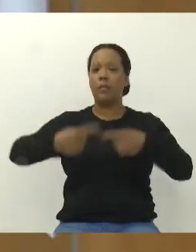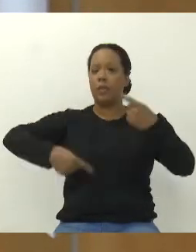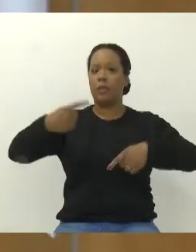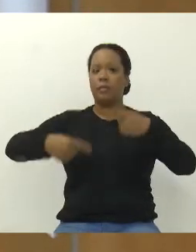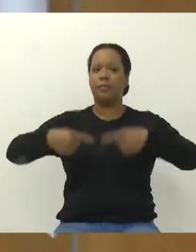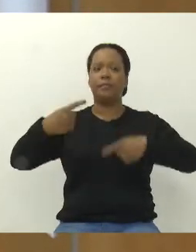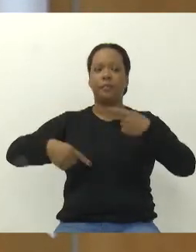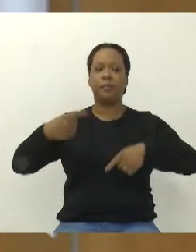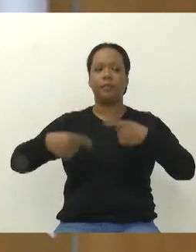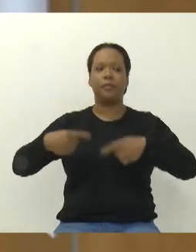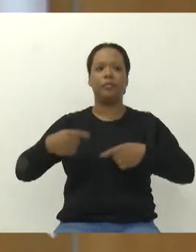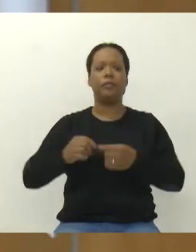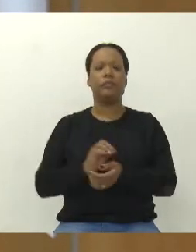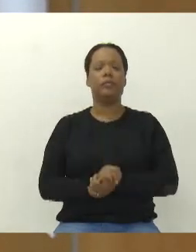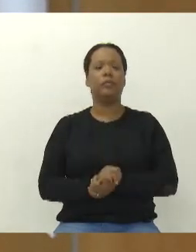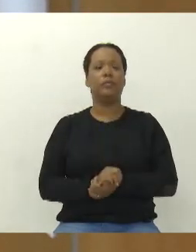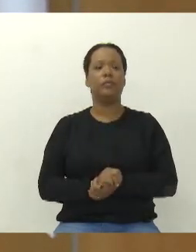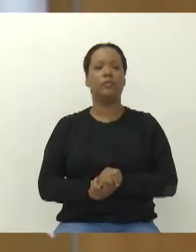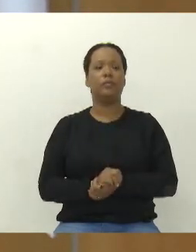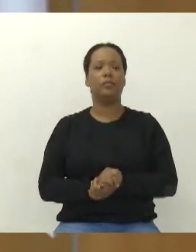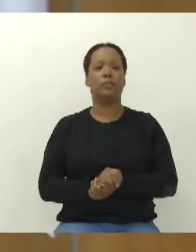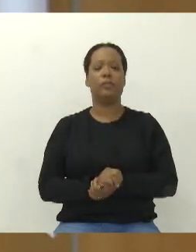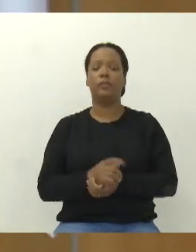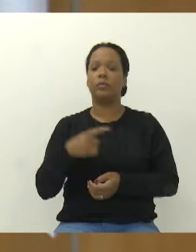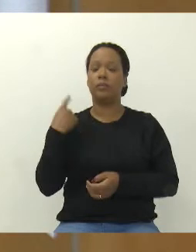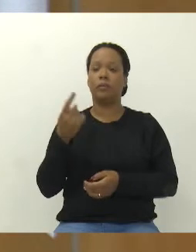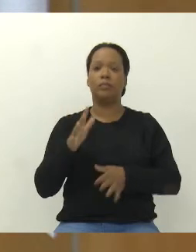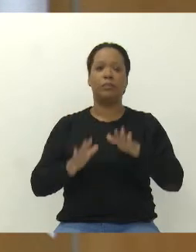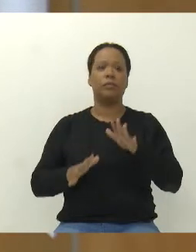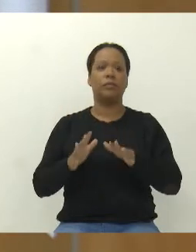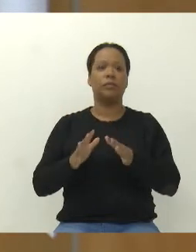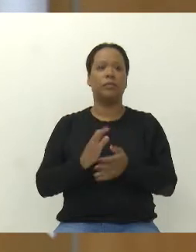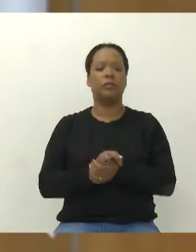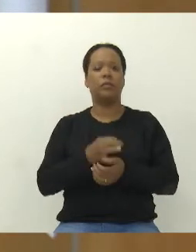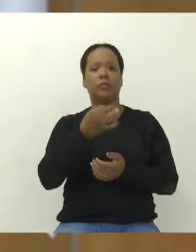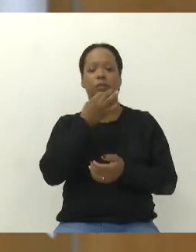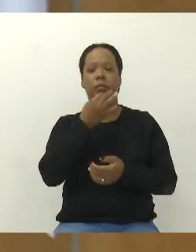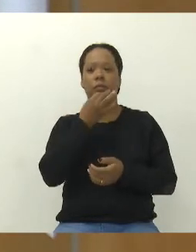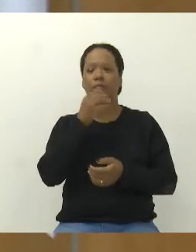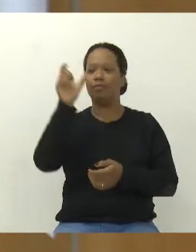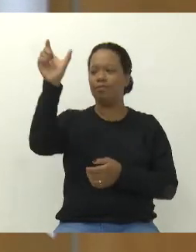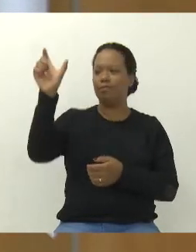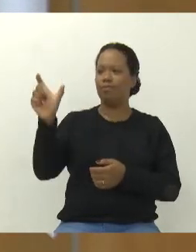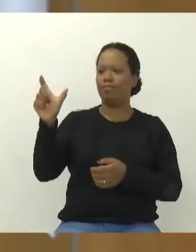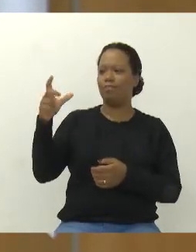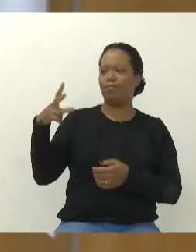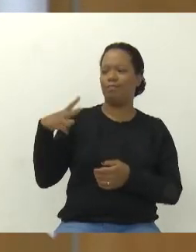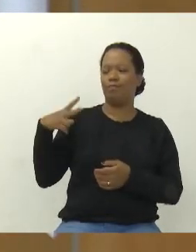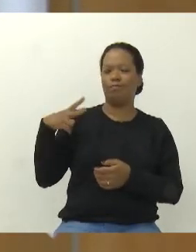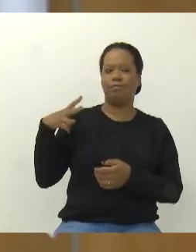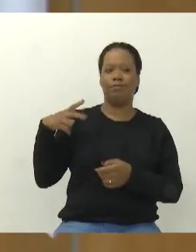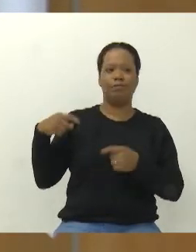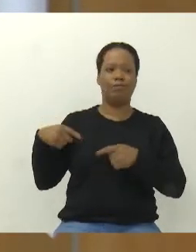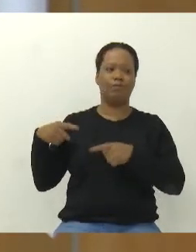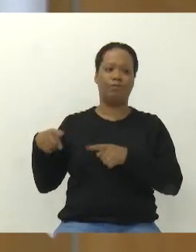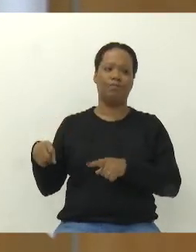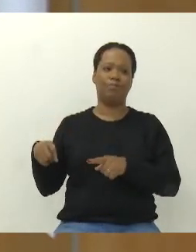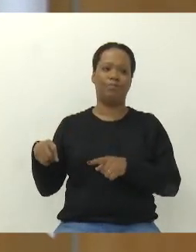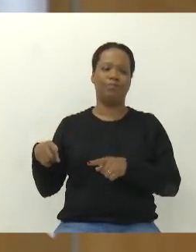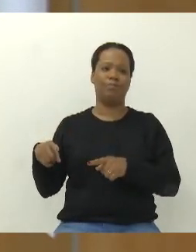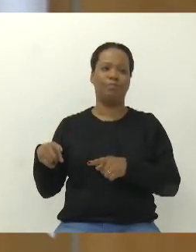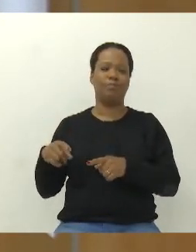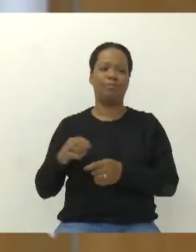têm um outro sentido, e muitas vezes nós fazemos alguns julgamentos que envolvem até o caráter pessoal. E nesse ponto eu